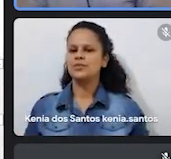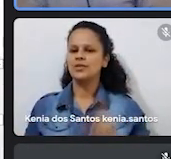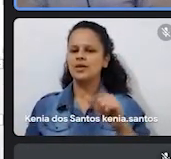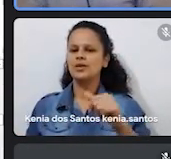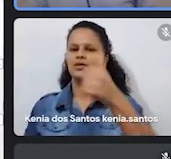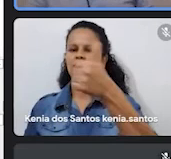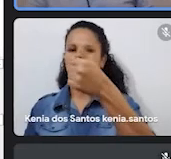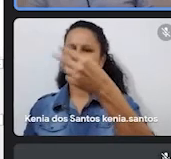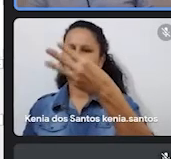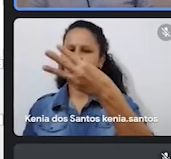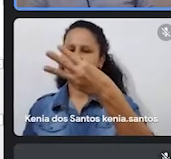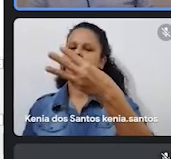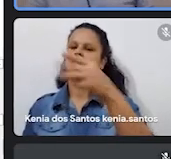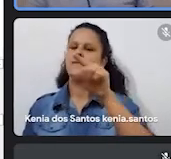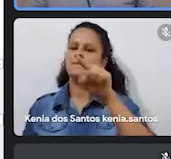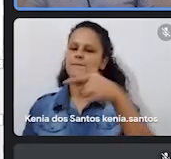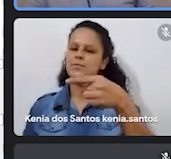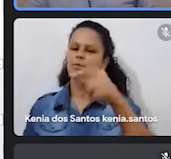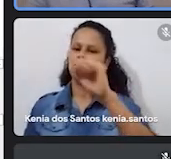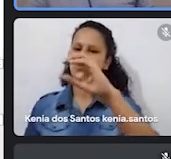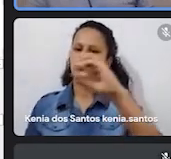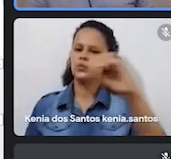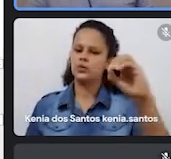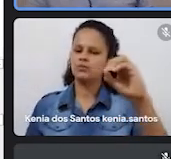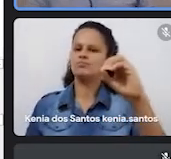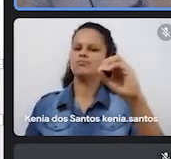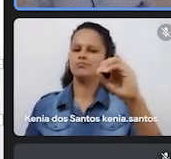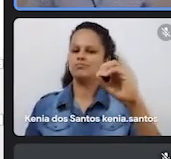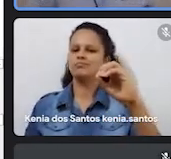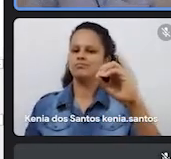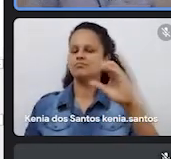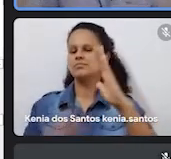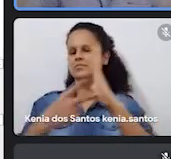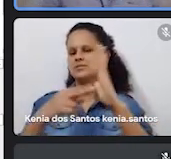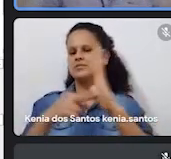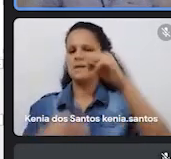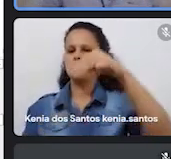13.800 em média tensão.